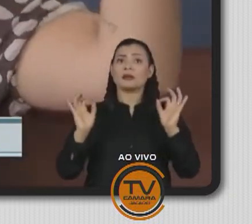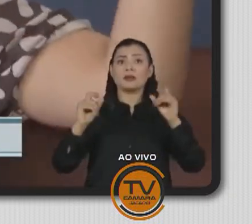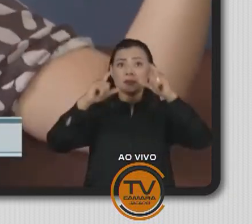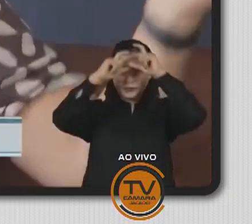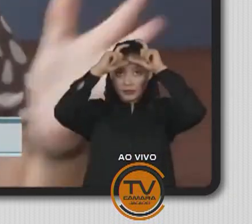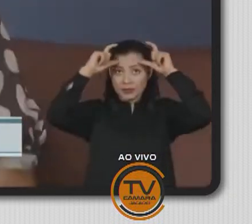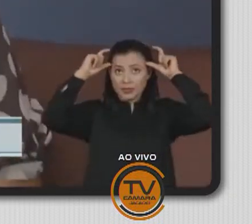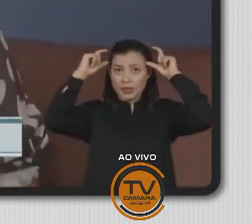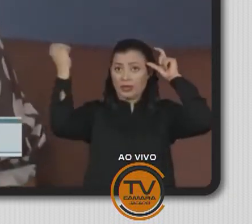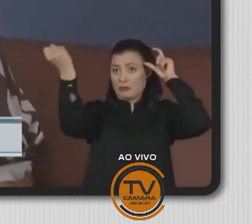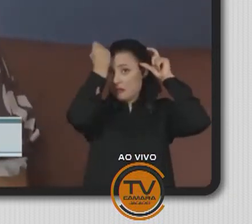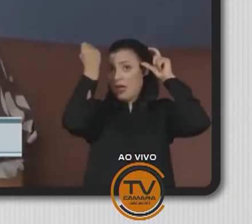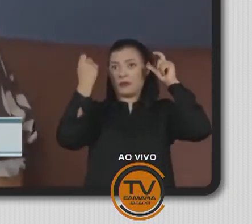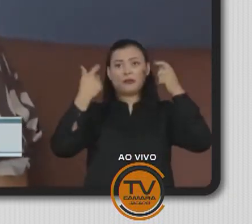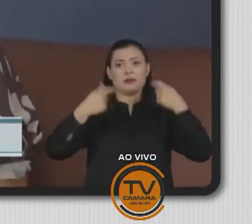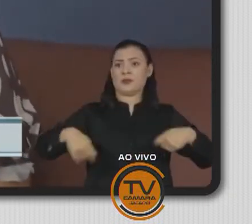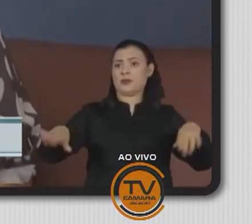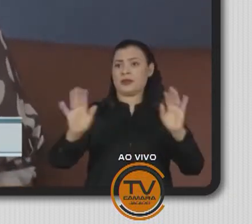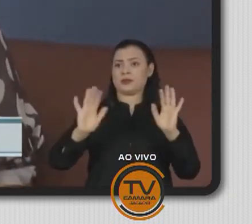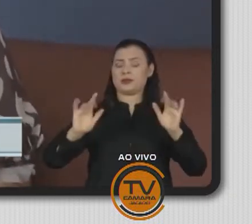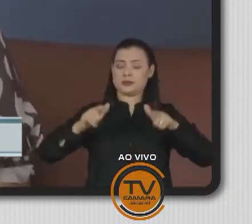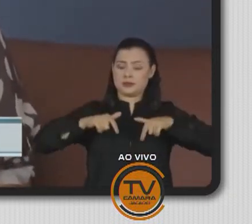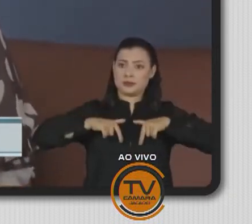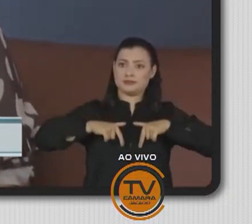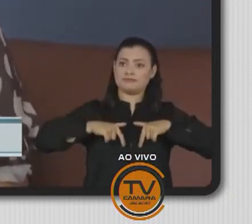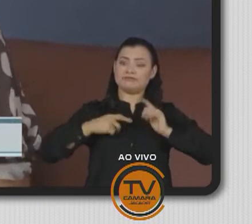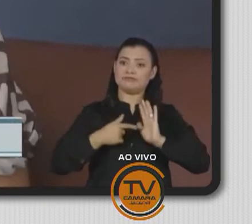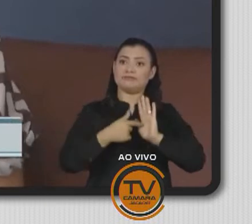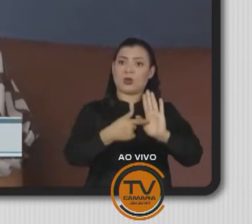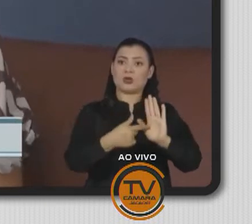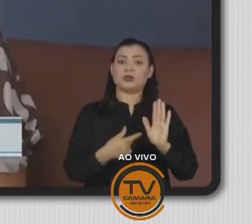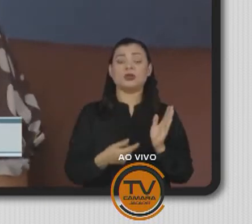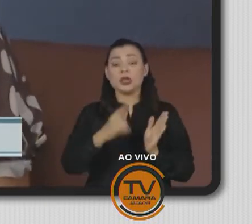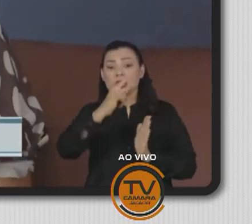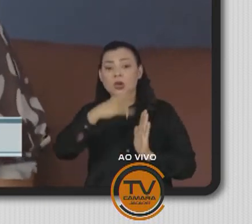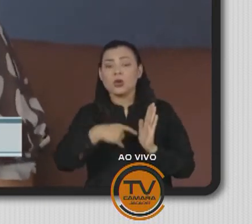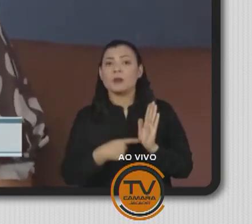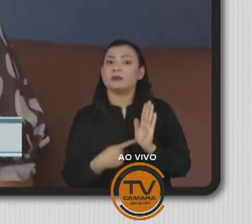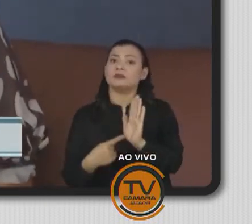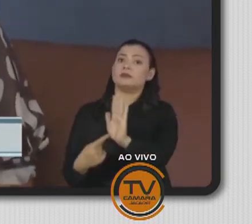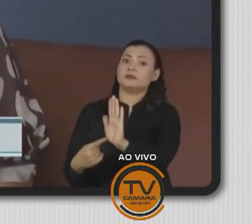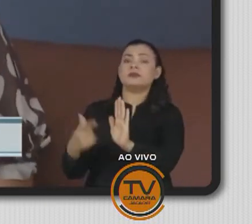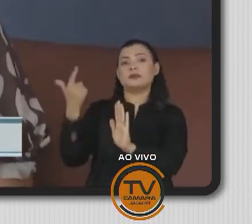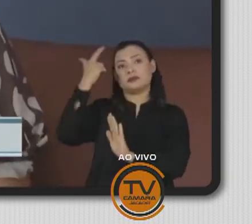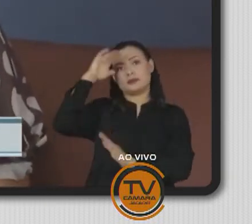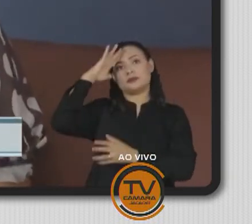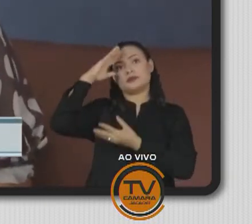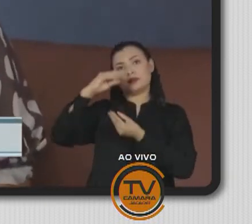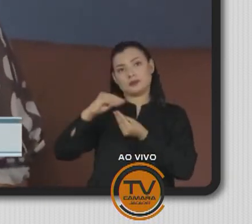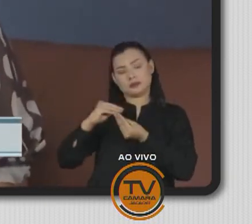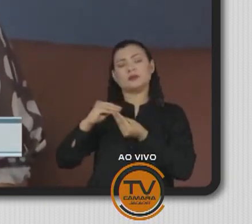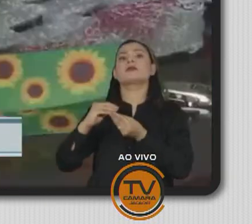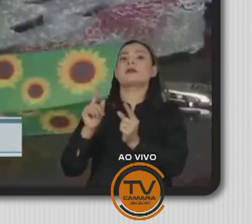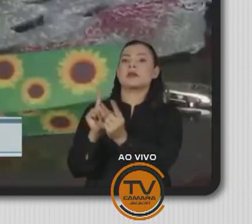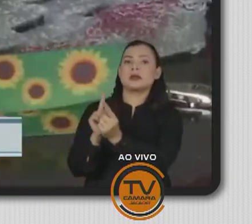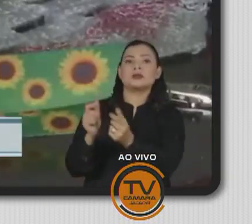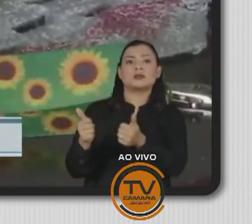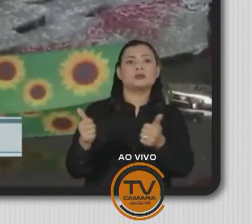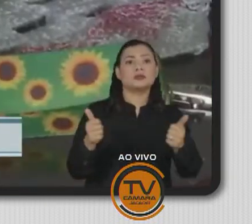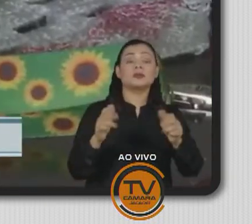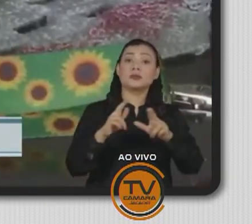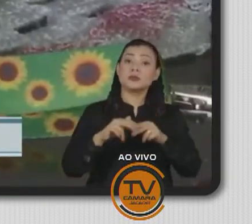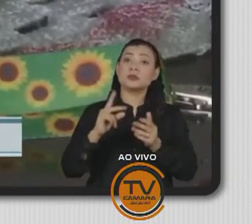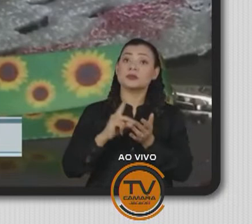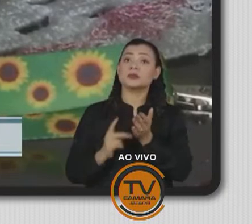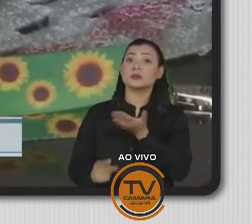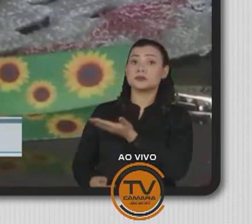um carimbo na testa da criança, porque eu sei que se eu apresentar o documento dela, ela vai ser atendida nas necessidades dela.